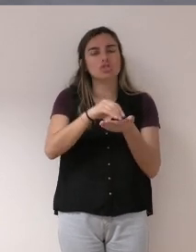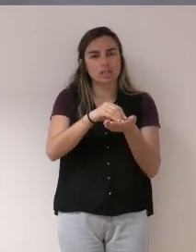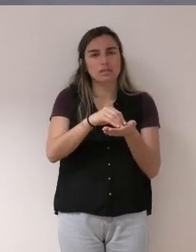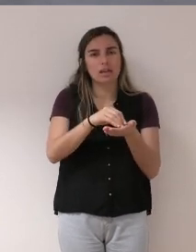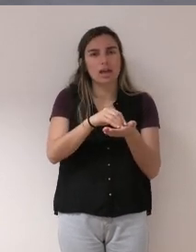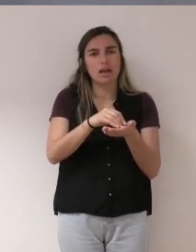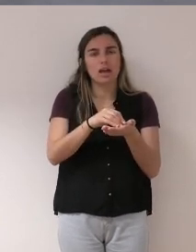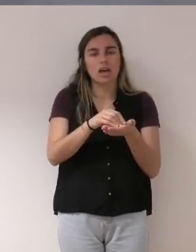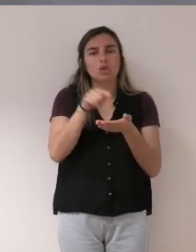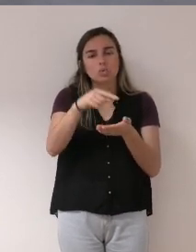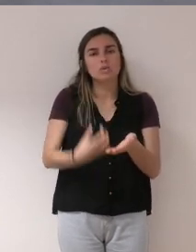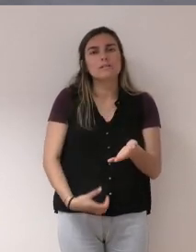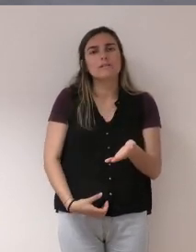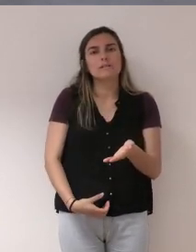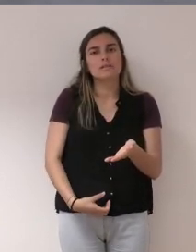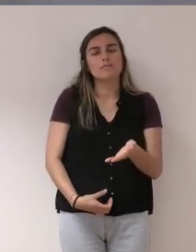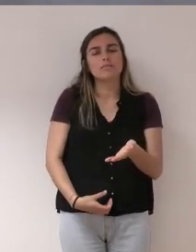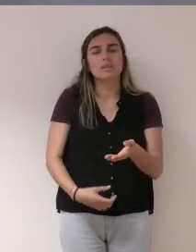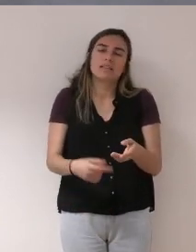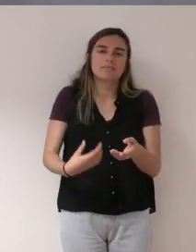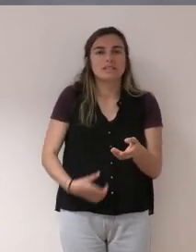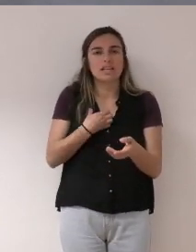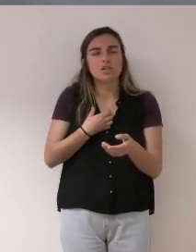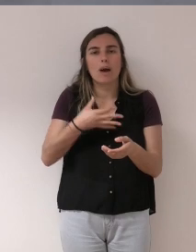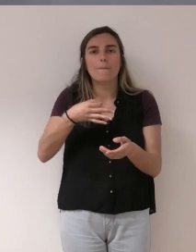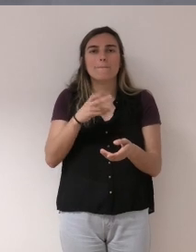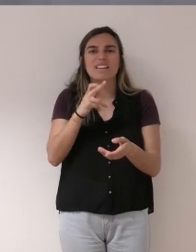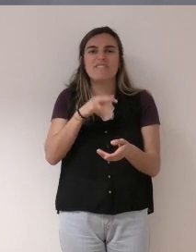em que sentido é que utilizamos um privilégio?